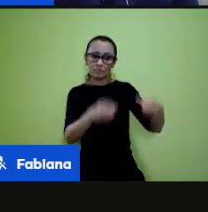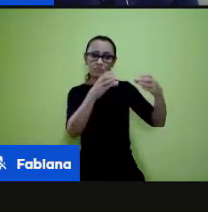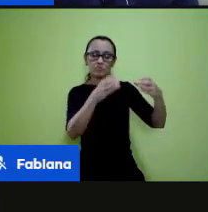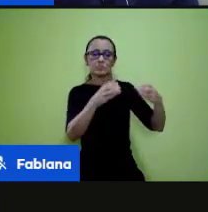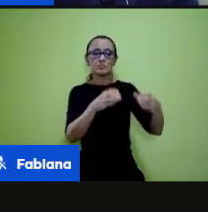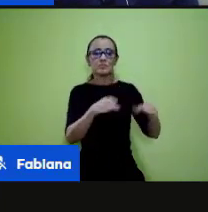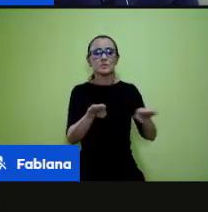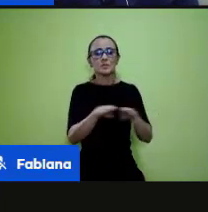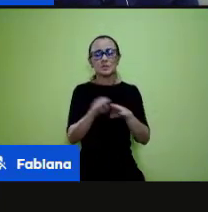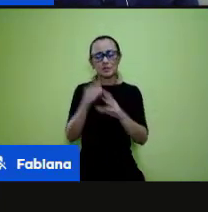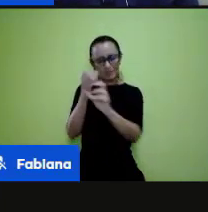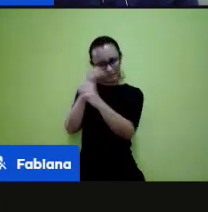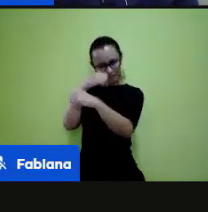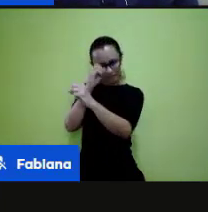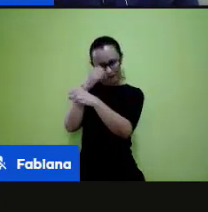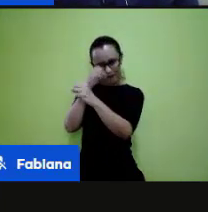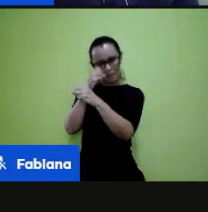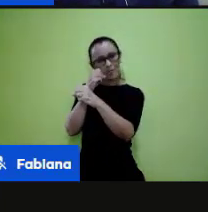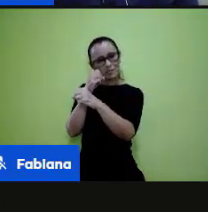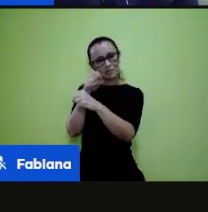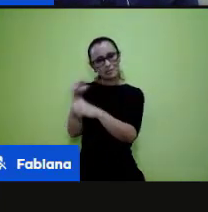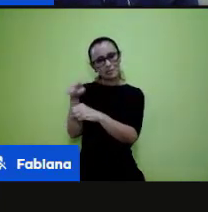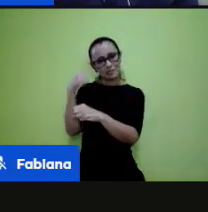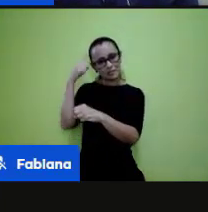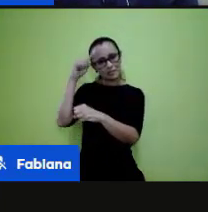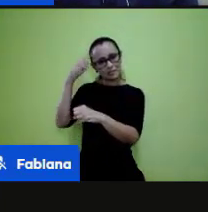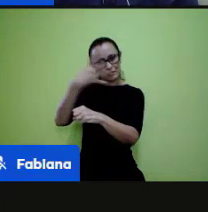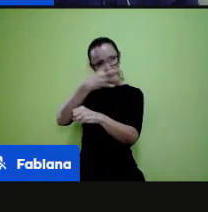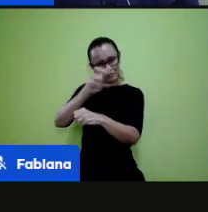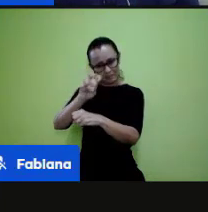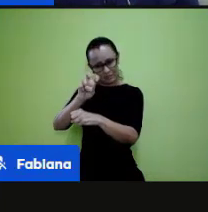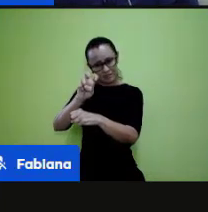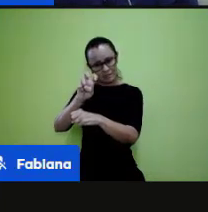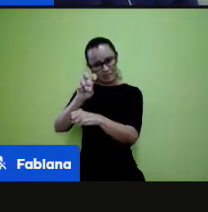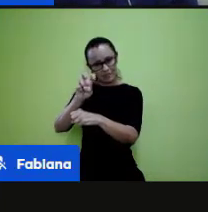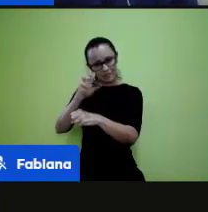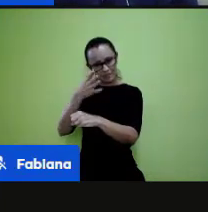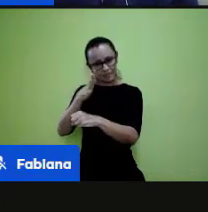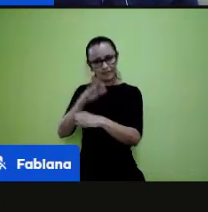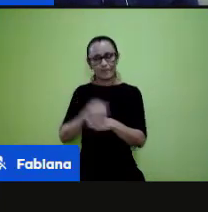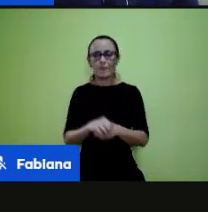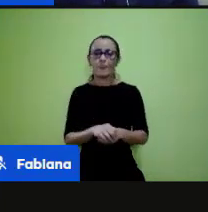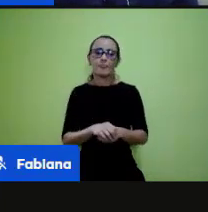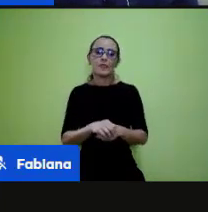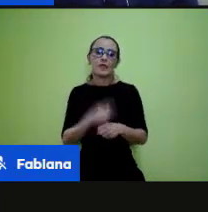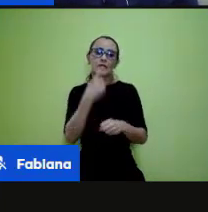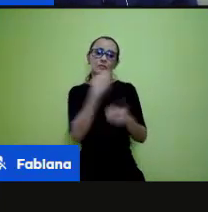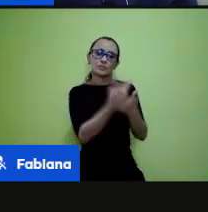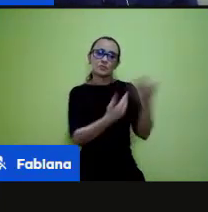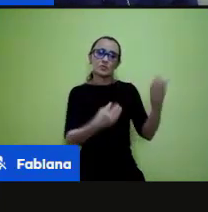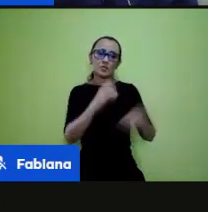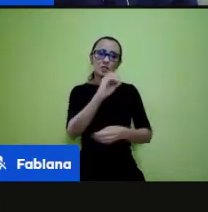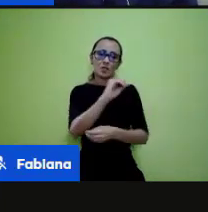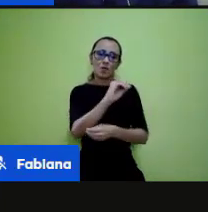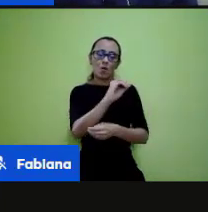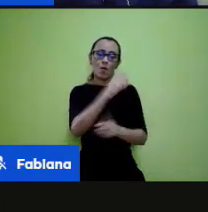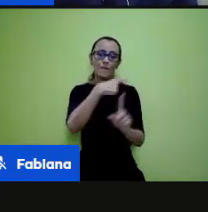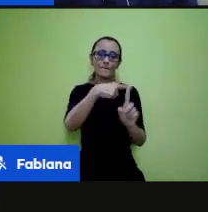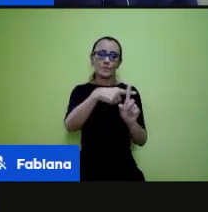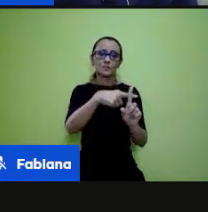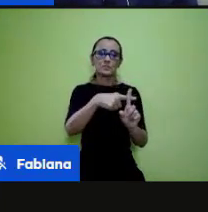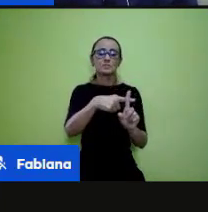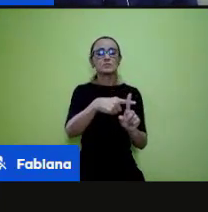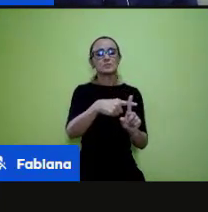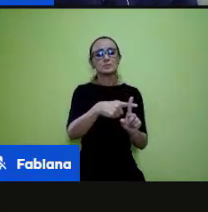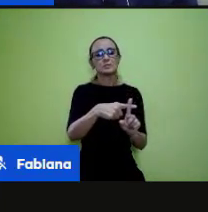em média 45 dias, isso em laboratório. Tem algumas preferências por sangue O positivo, no entanto,